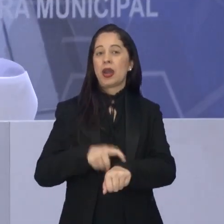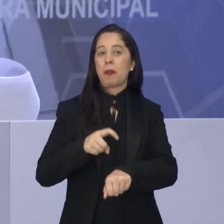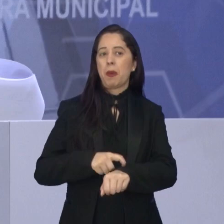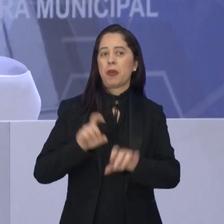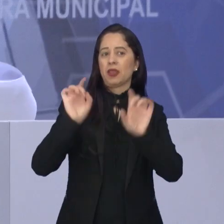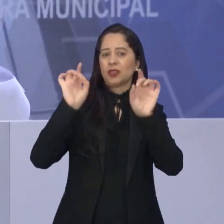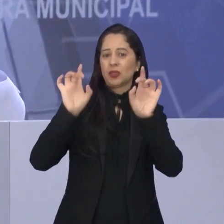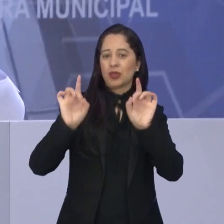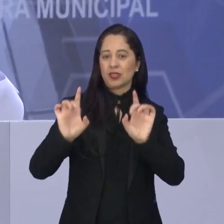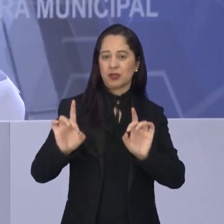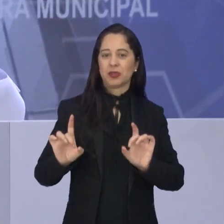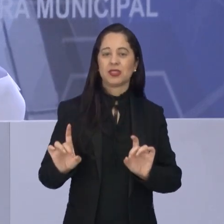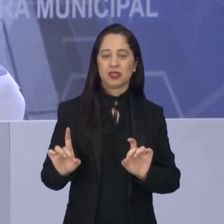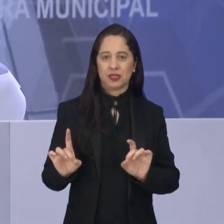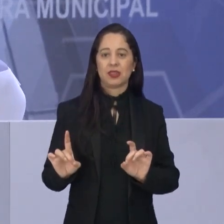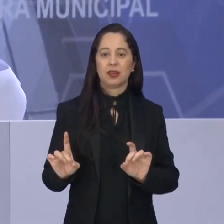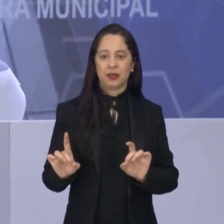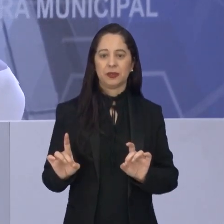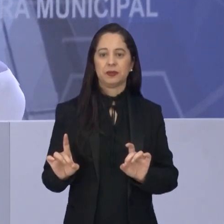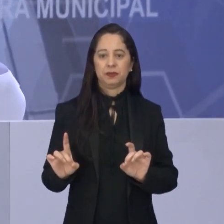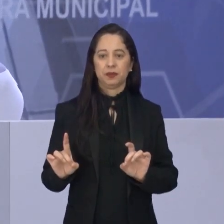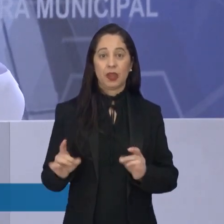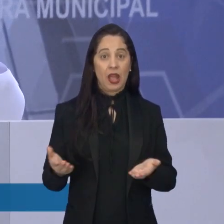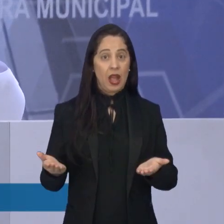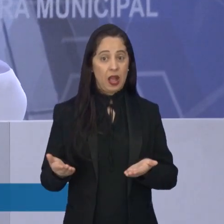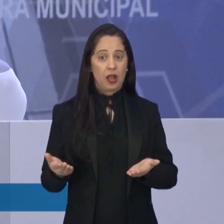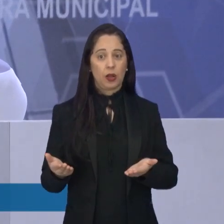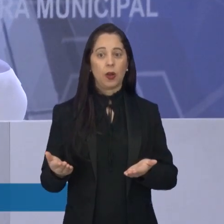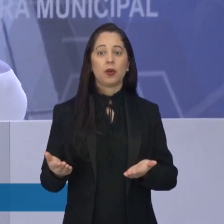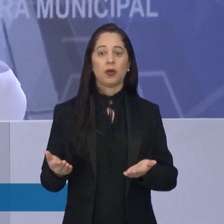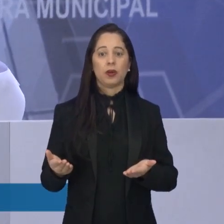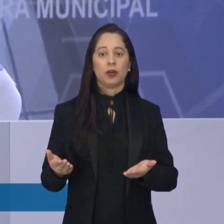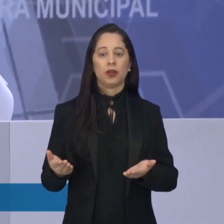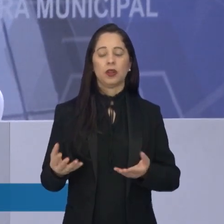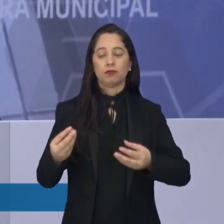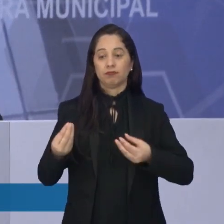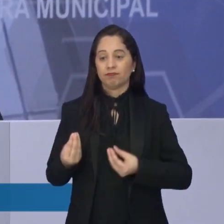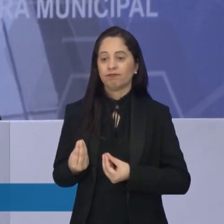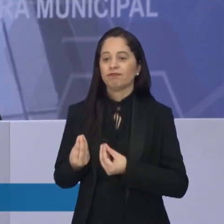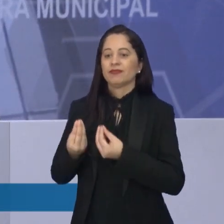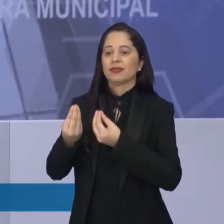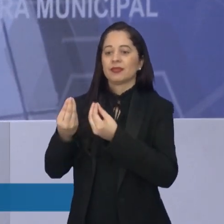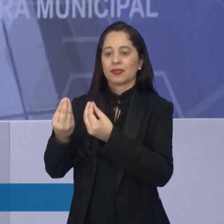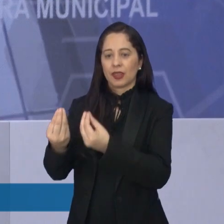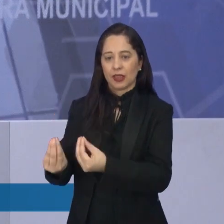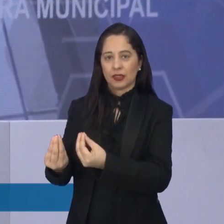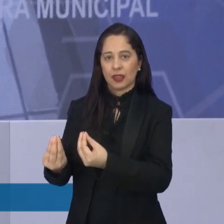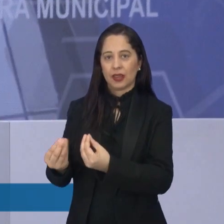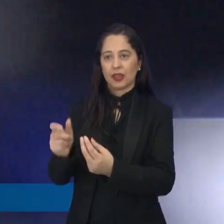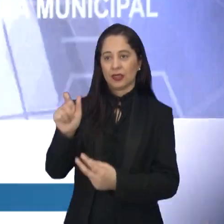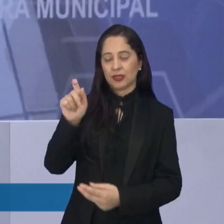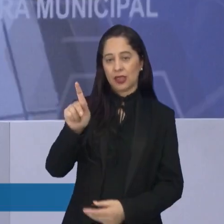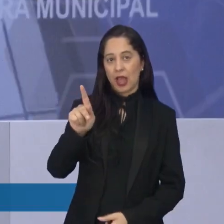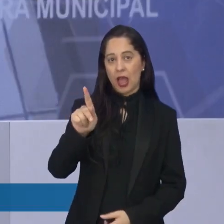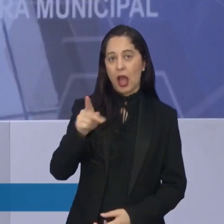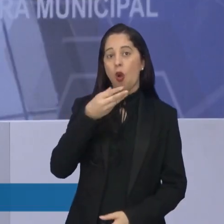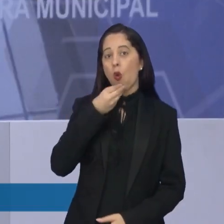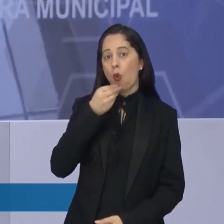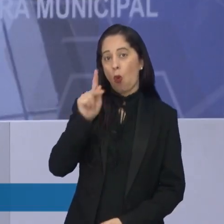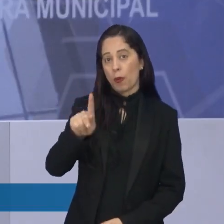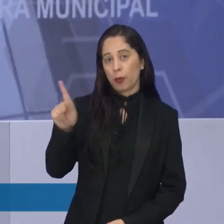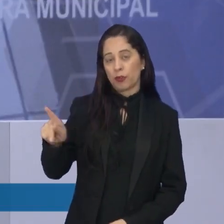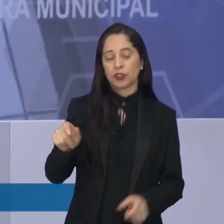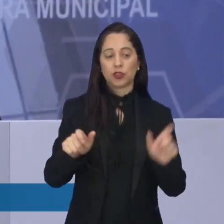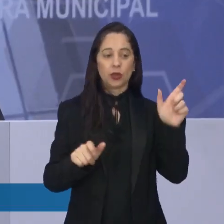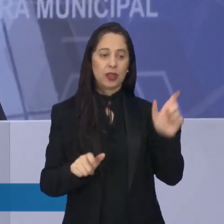evento. É com grande prazer que, nesse instante, passaremos as mãos do professor Armando Zeferino Milioni e